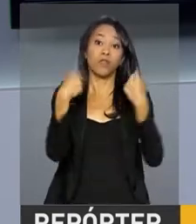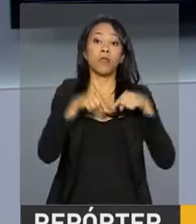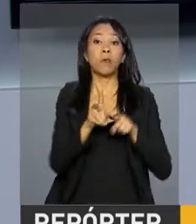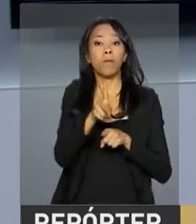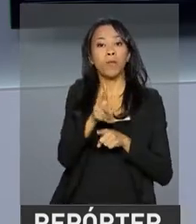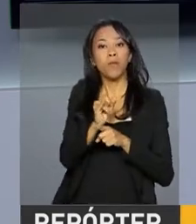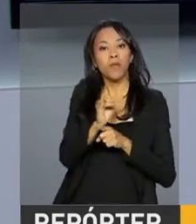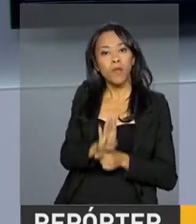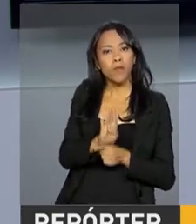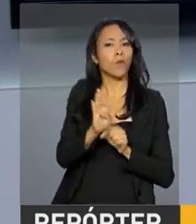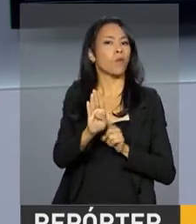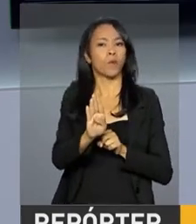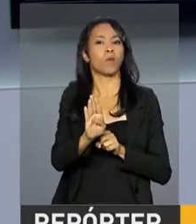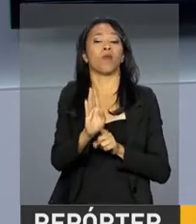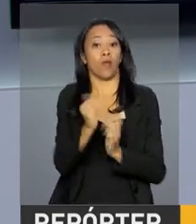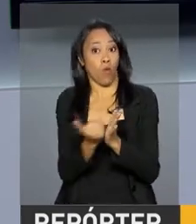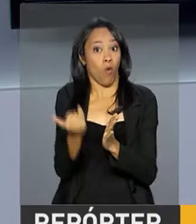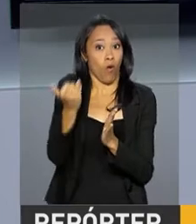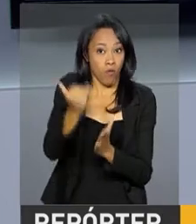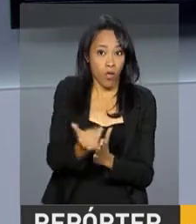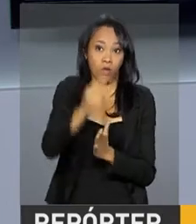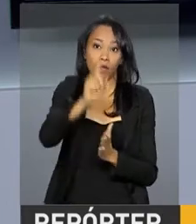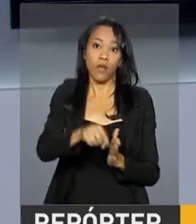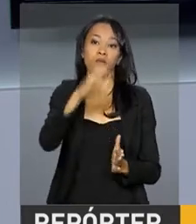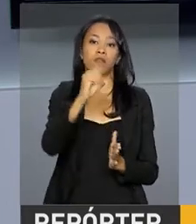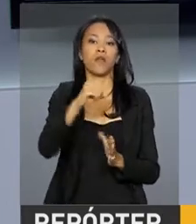PIB, a expectativa é de crescimento de